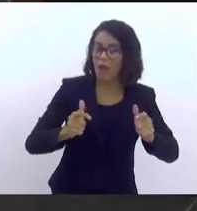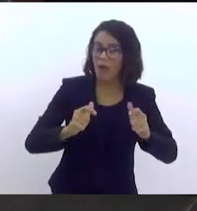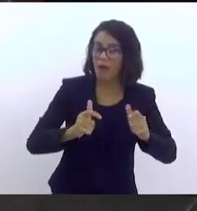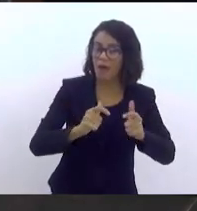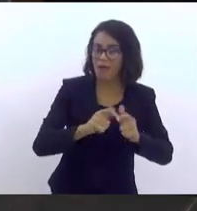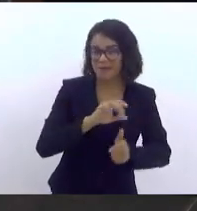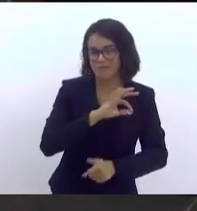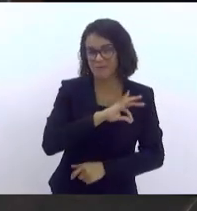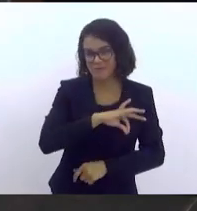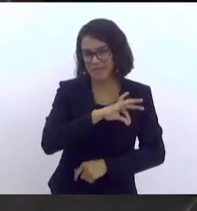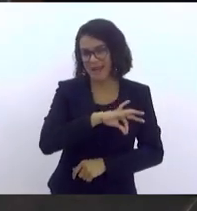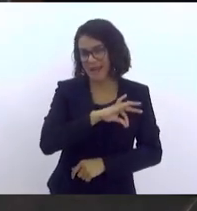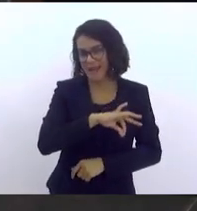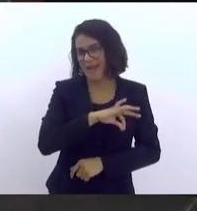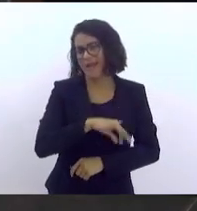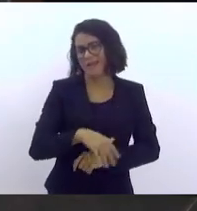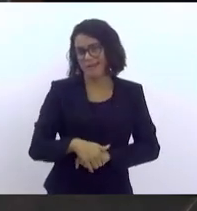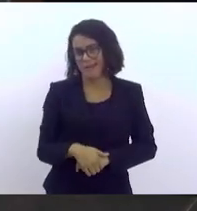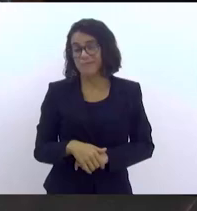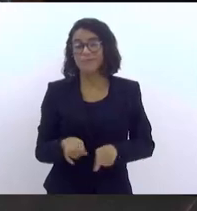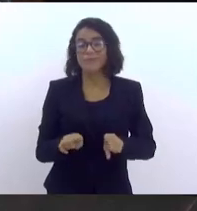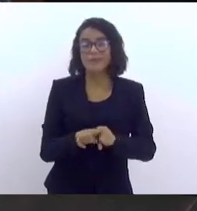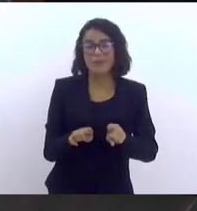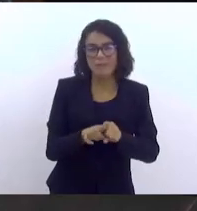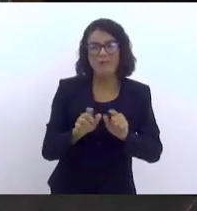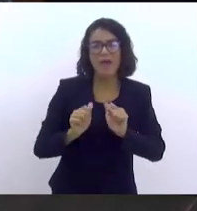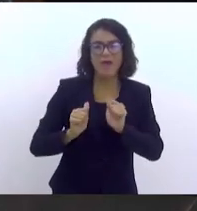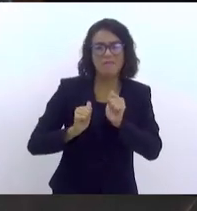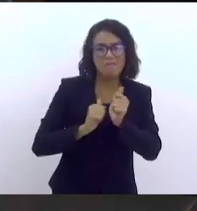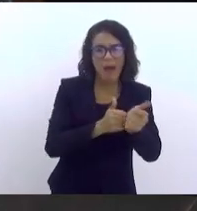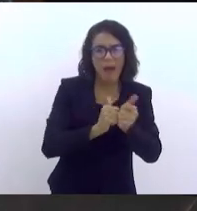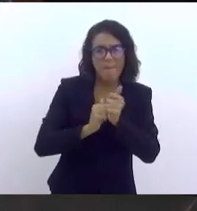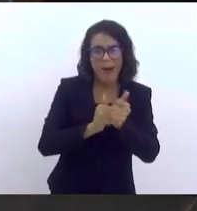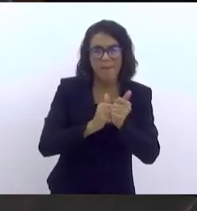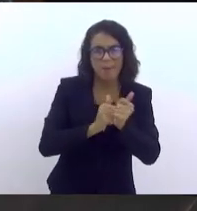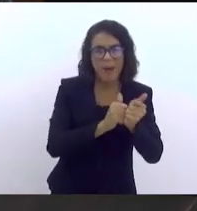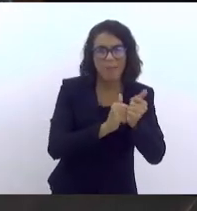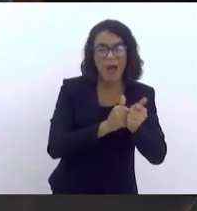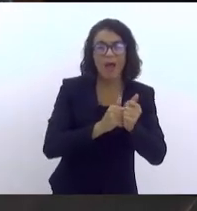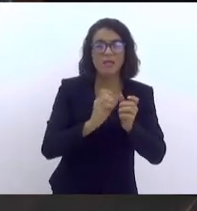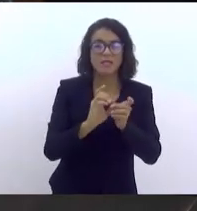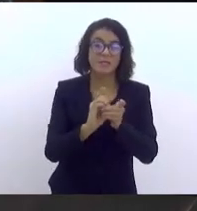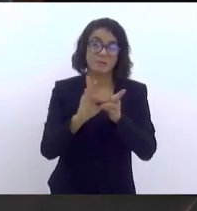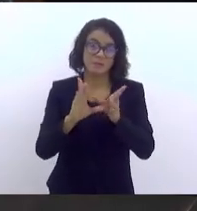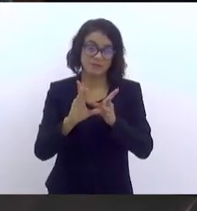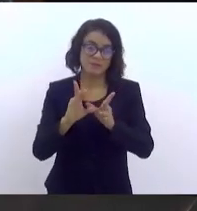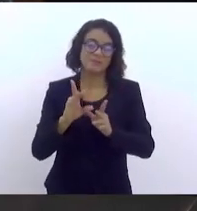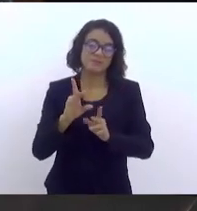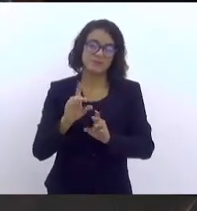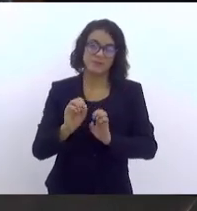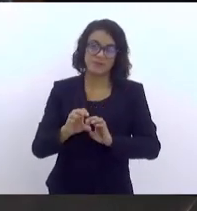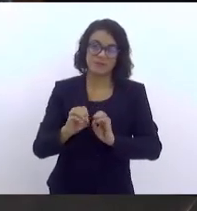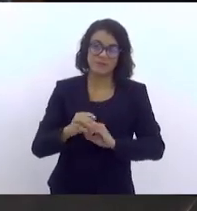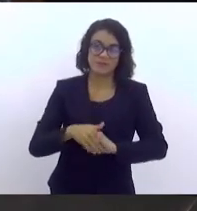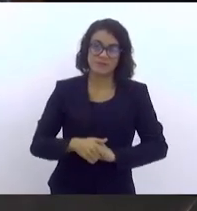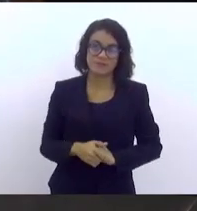aí salarial que vai acompanhando o processo de democratização do ensino